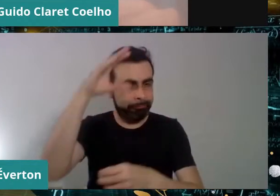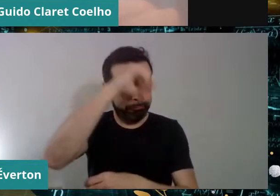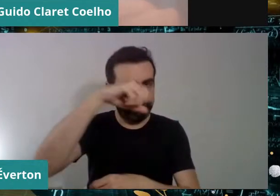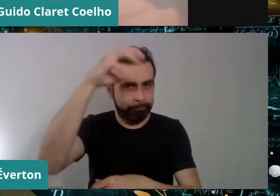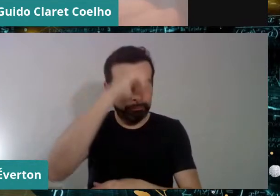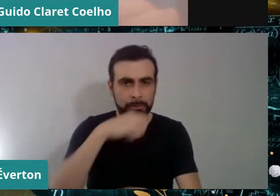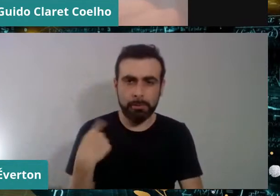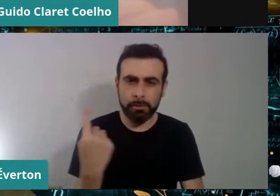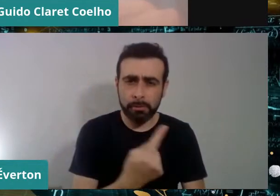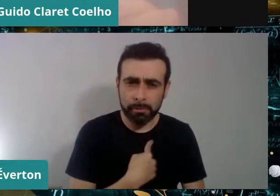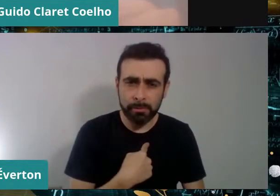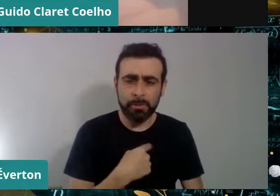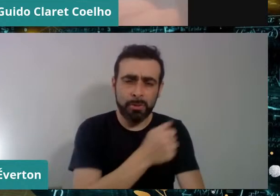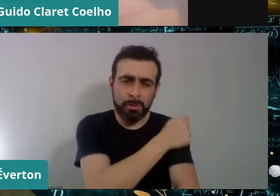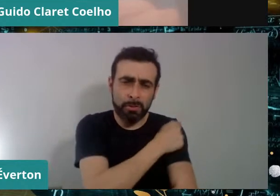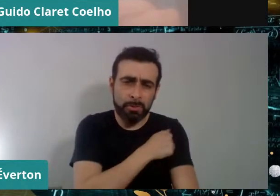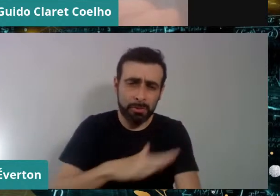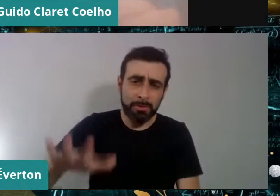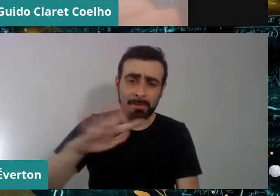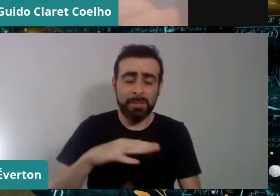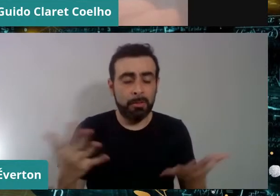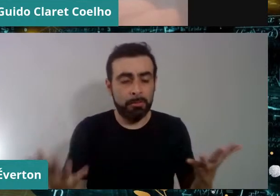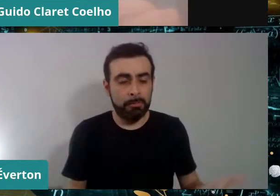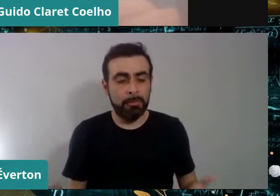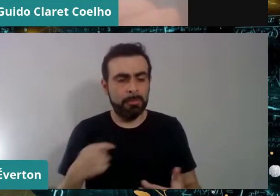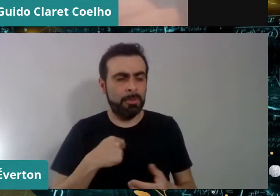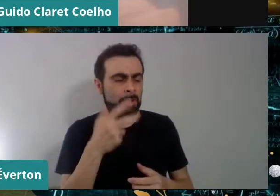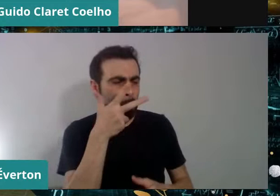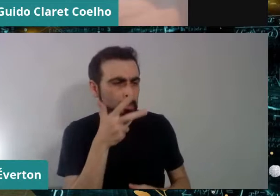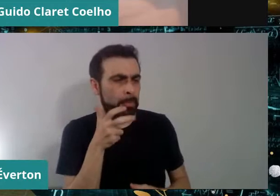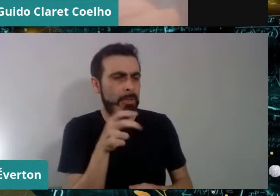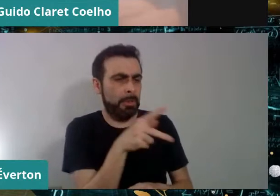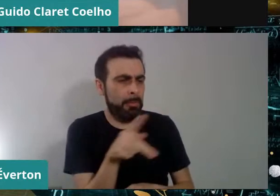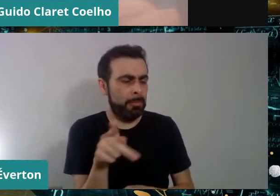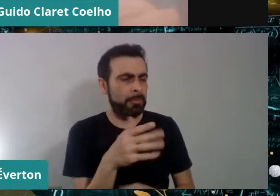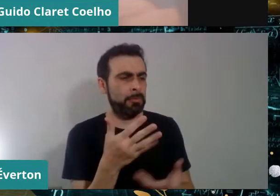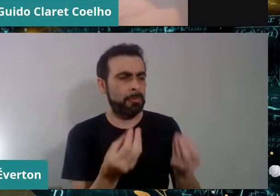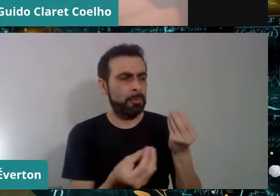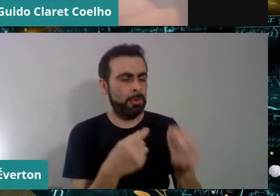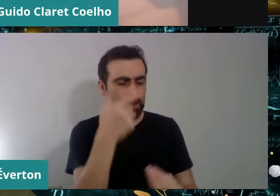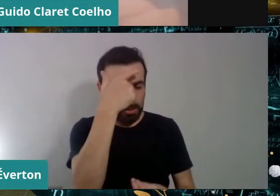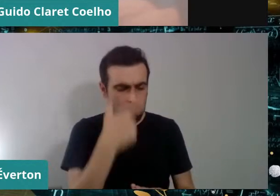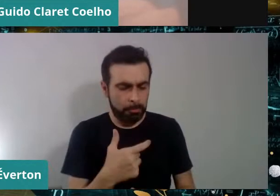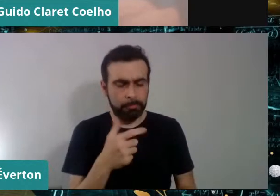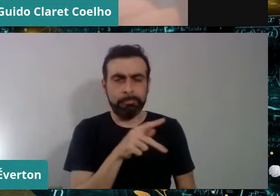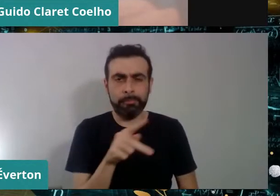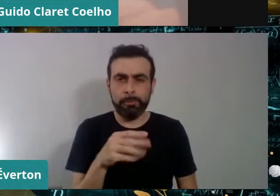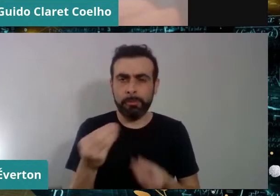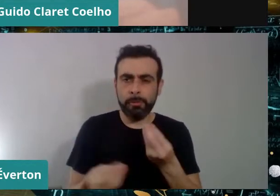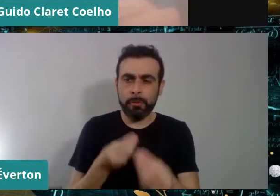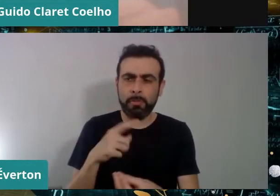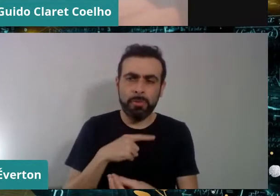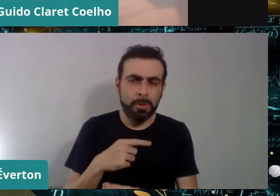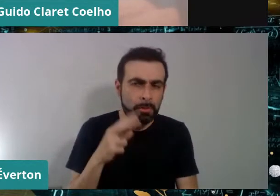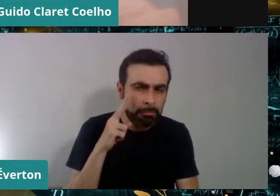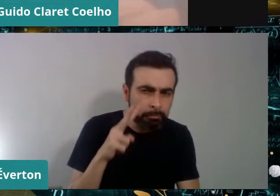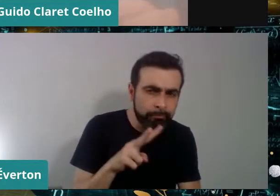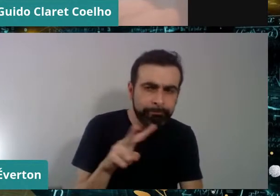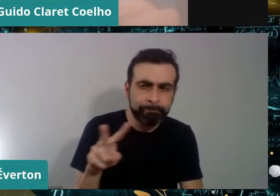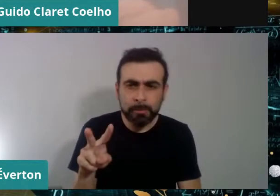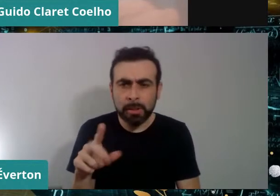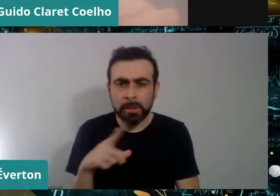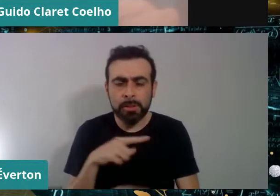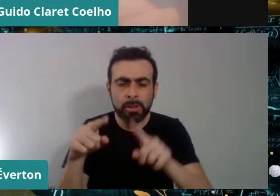isso para poder transmitir o assunto aos alunos, dificuldade, porque a sala de certa forma ela